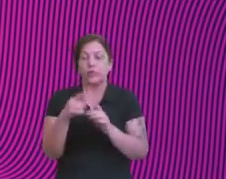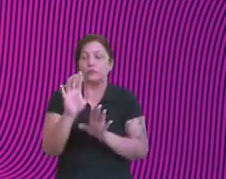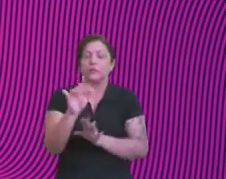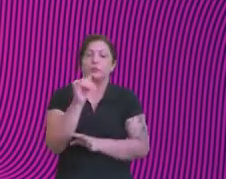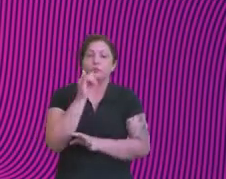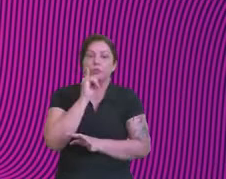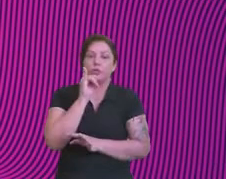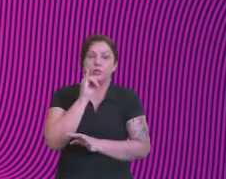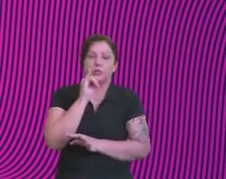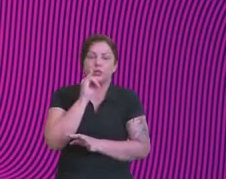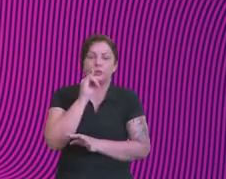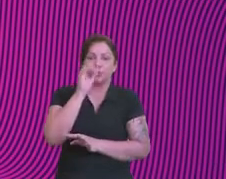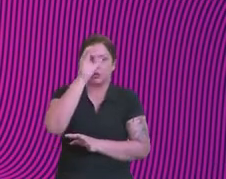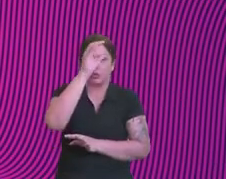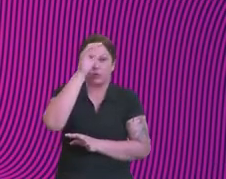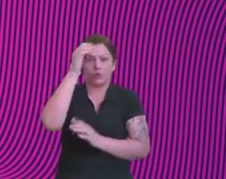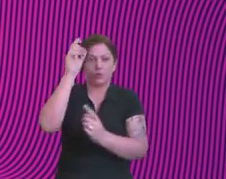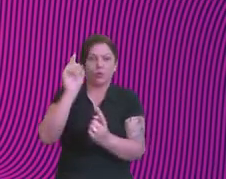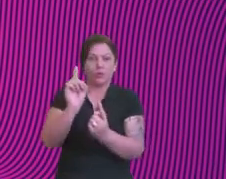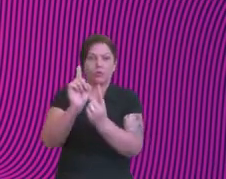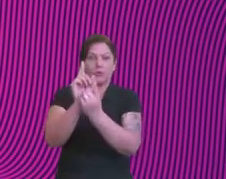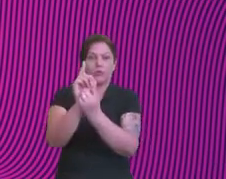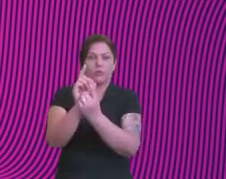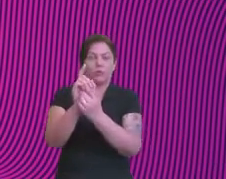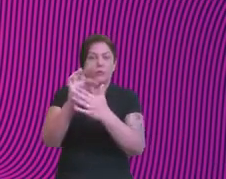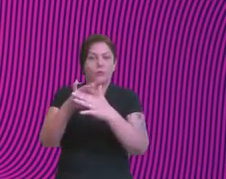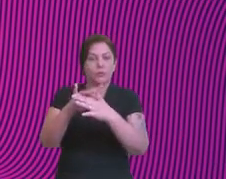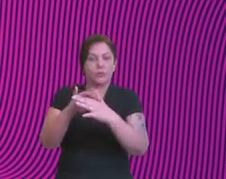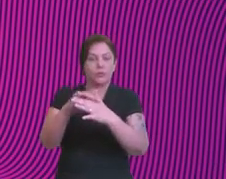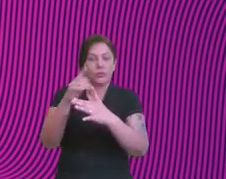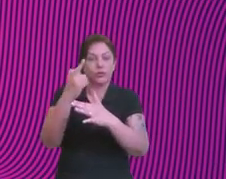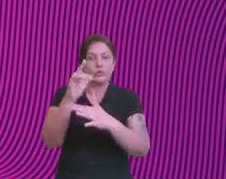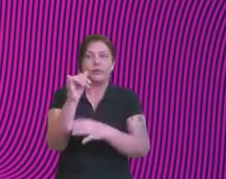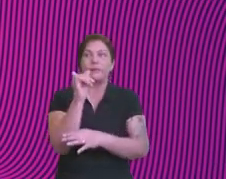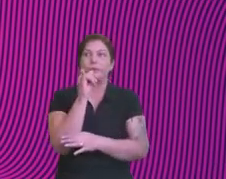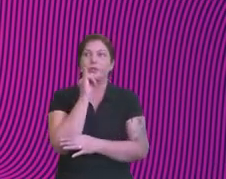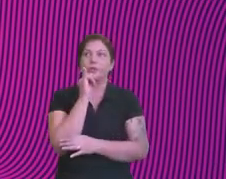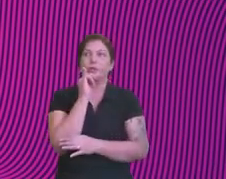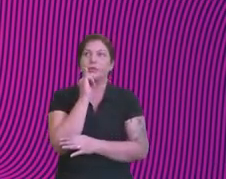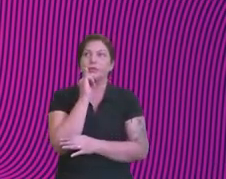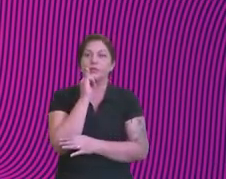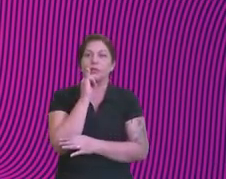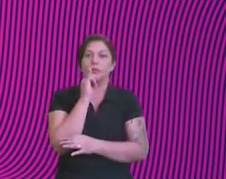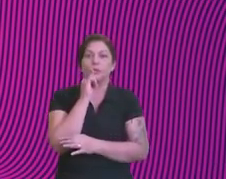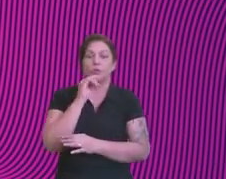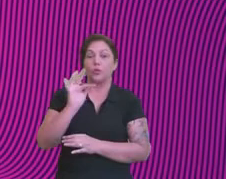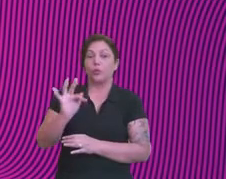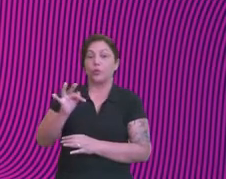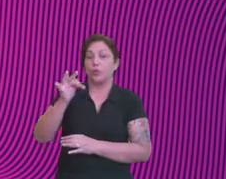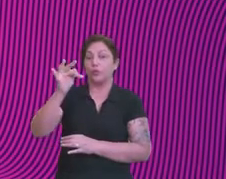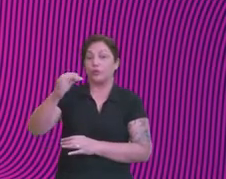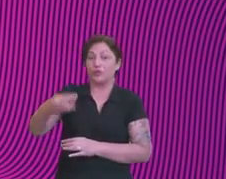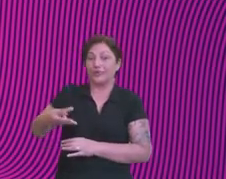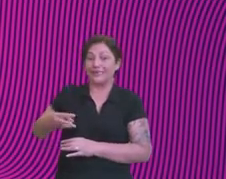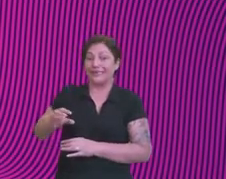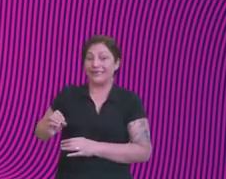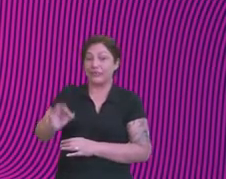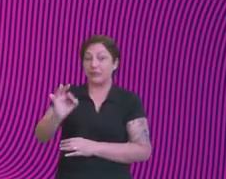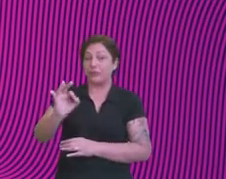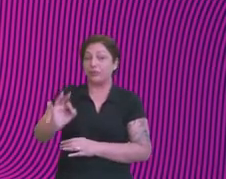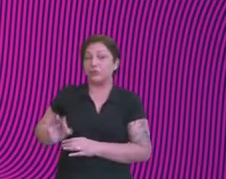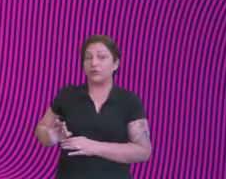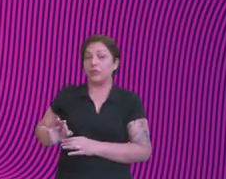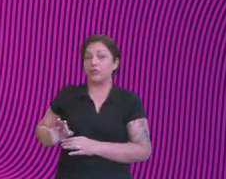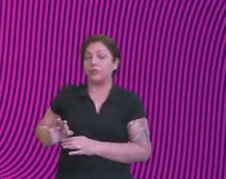submetido à quimioterapia, o fígado remanescente futuro tem que ter ali pelo menos 30% do volume total. Então, caso uma